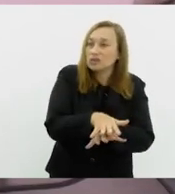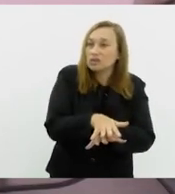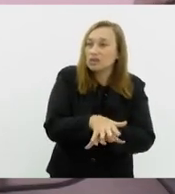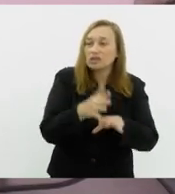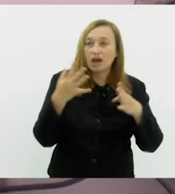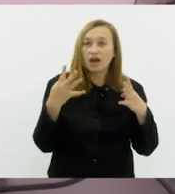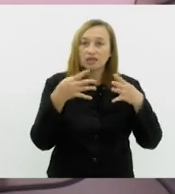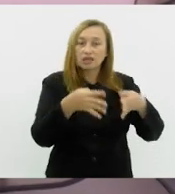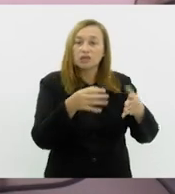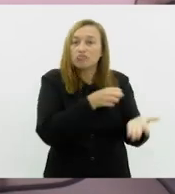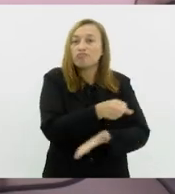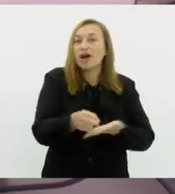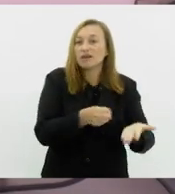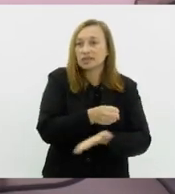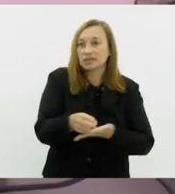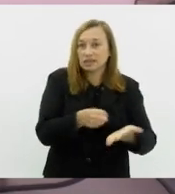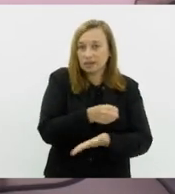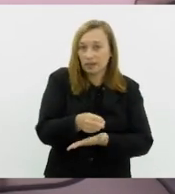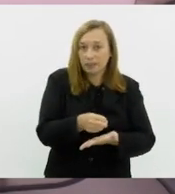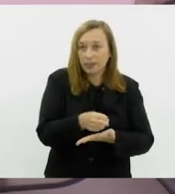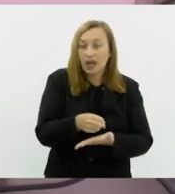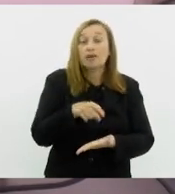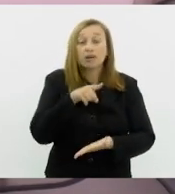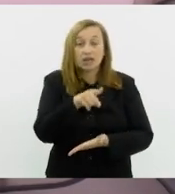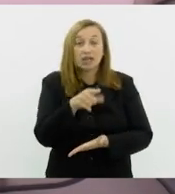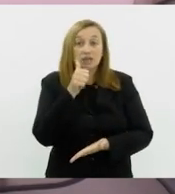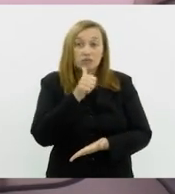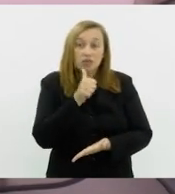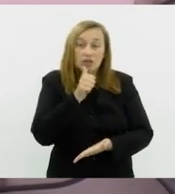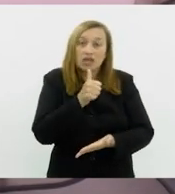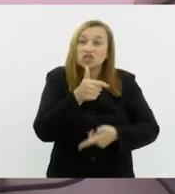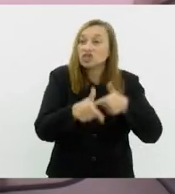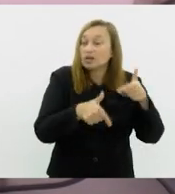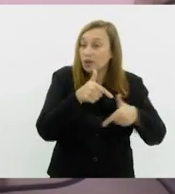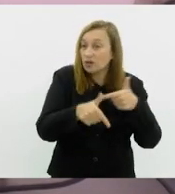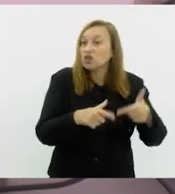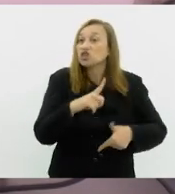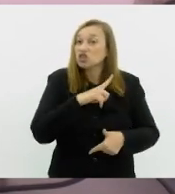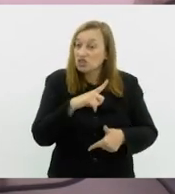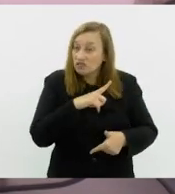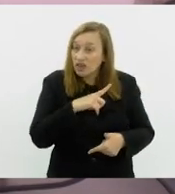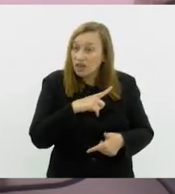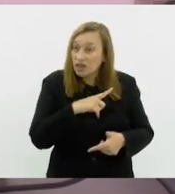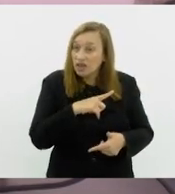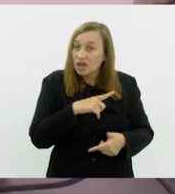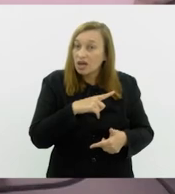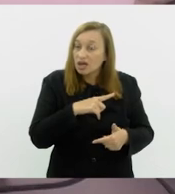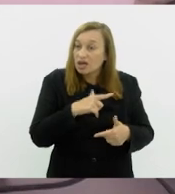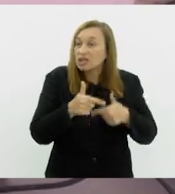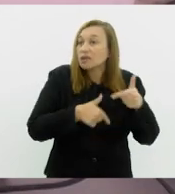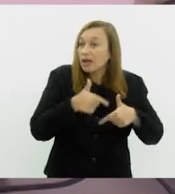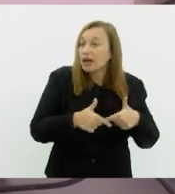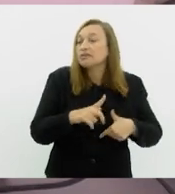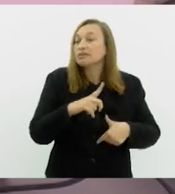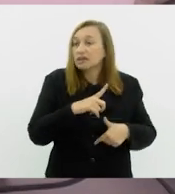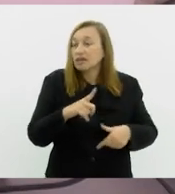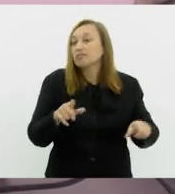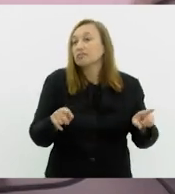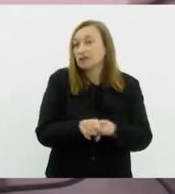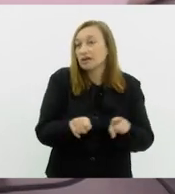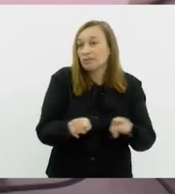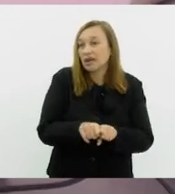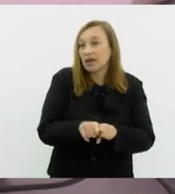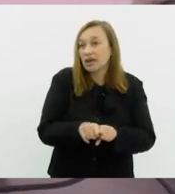atenção básica, para que essas trabalhadoras, quando tiverem que trabalhar, elas tenham também com quem